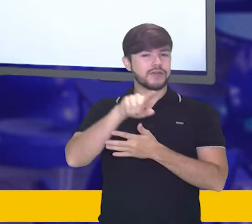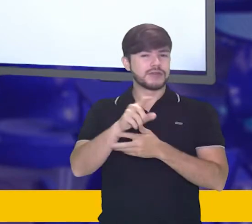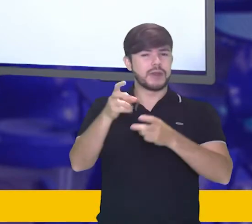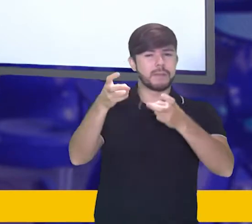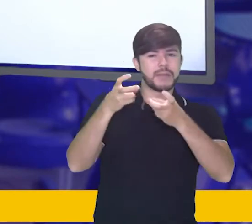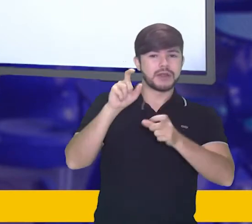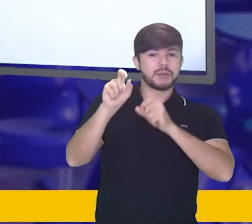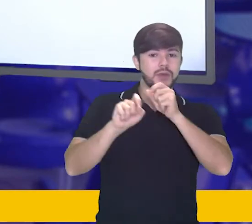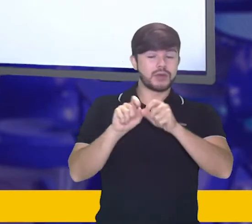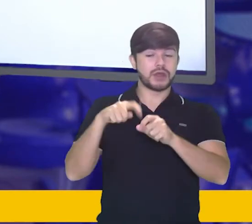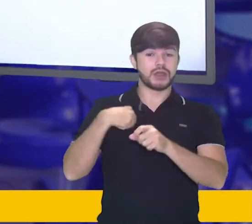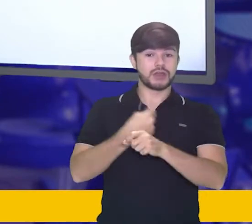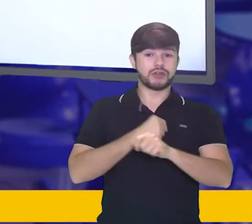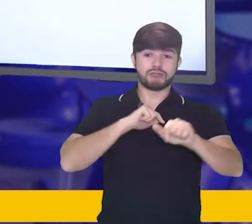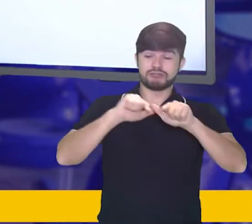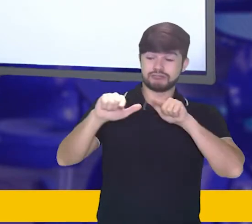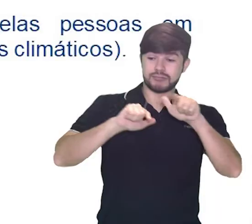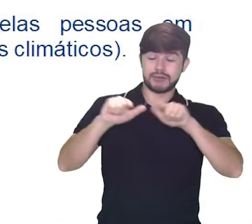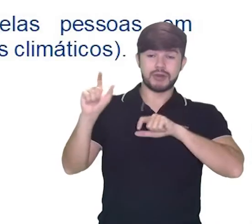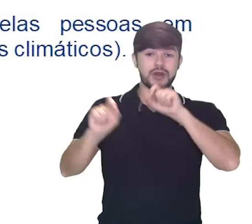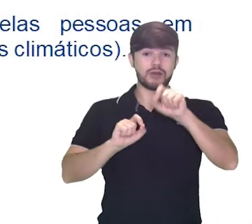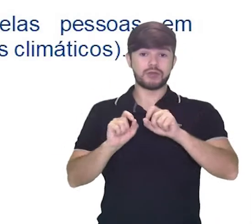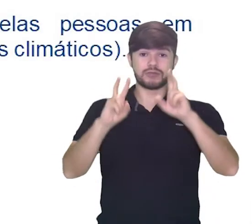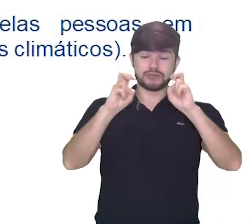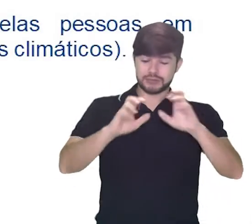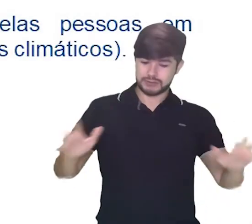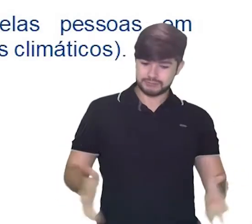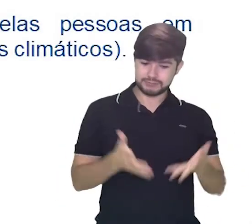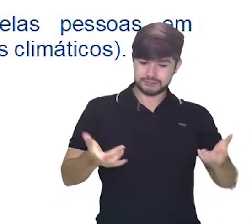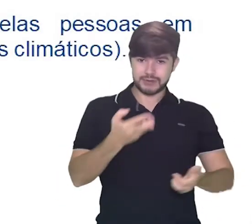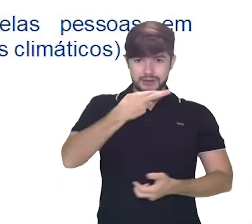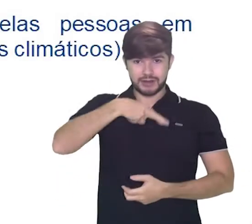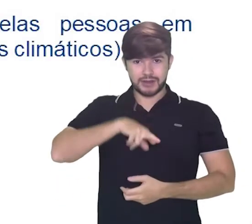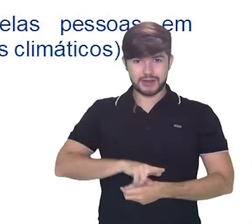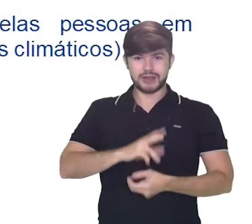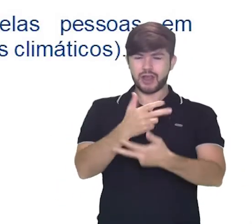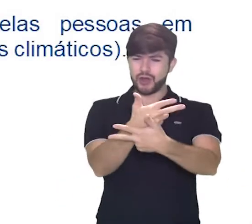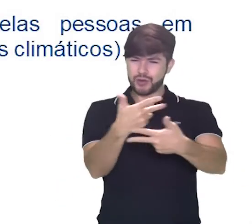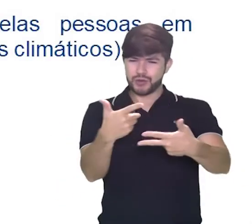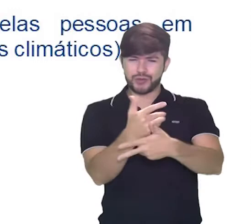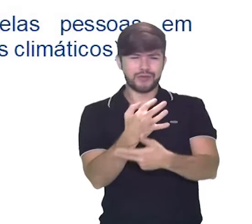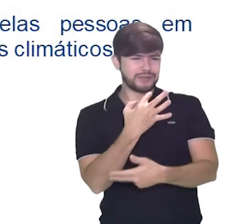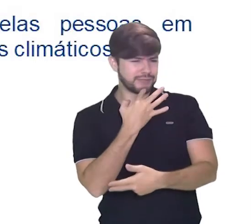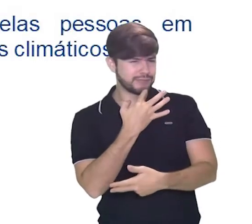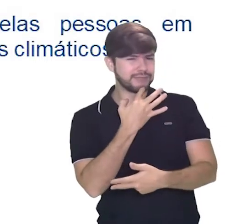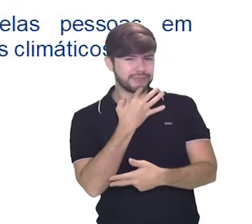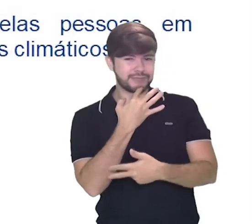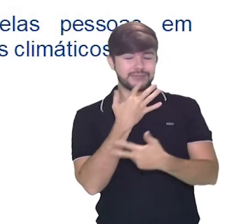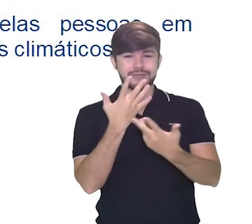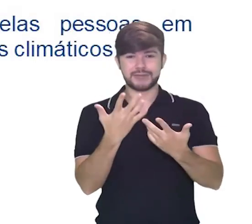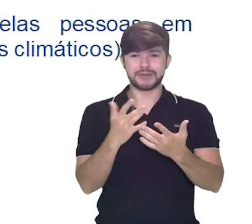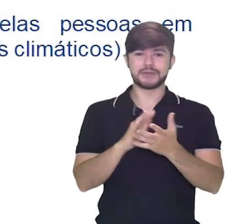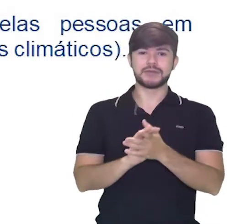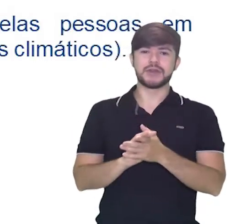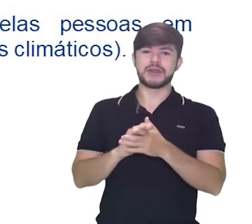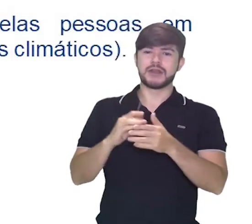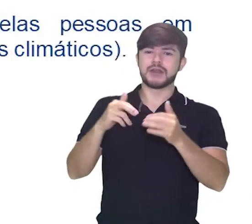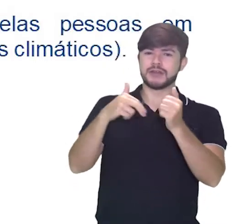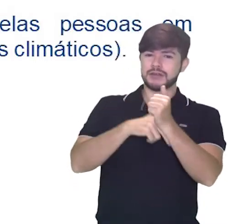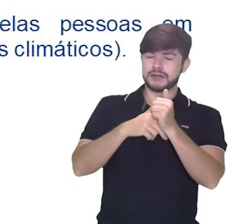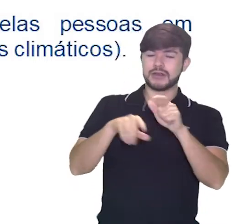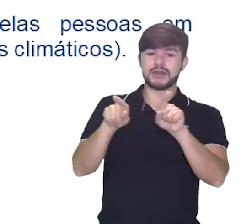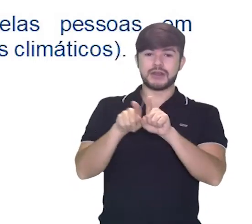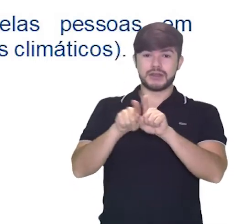Nesse composto, você viu a questão que nós trabalhamos, o eixo temático, manifestações religiosas com um objeto de